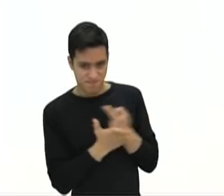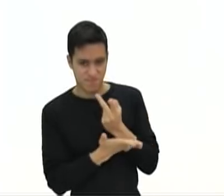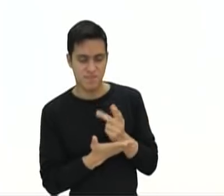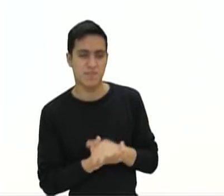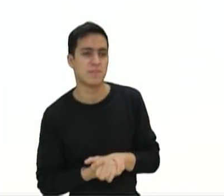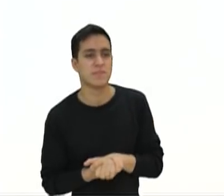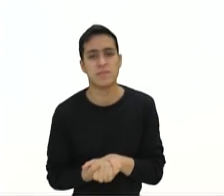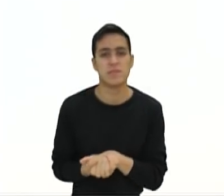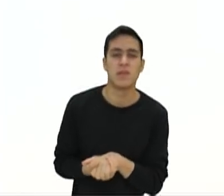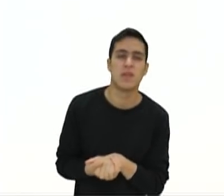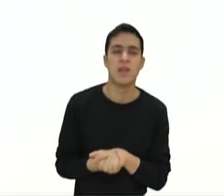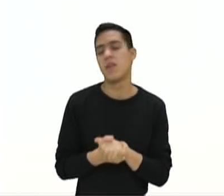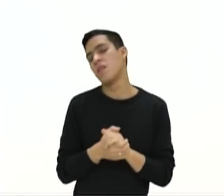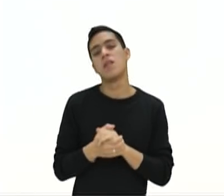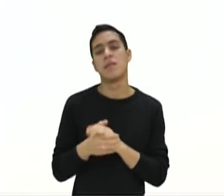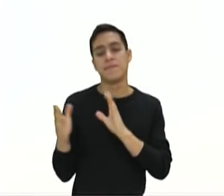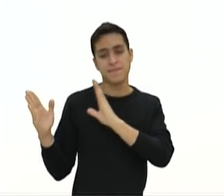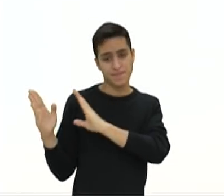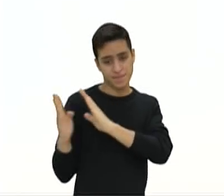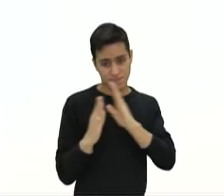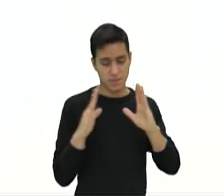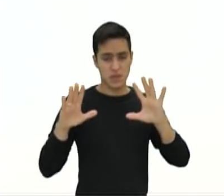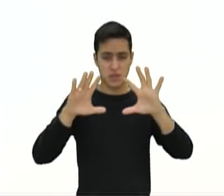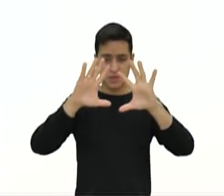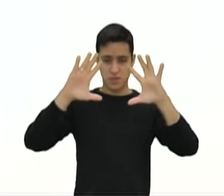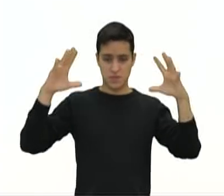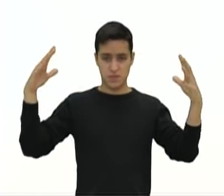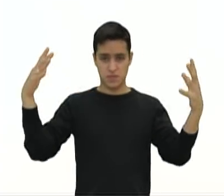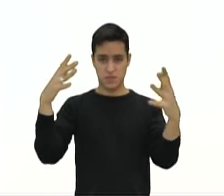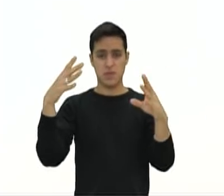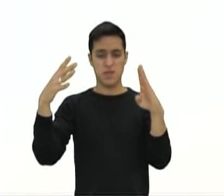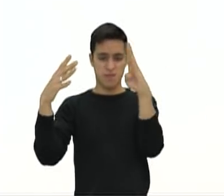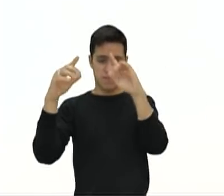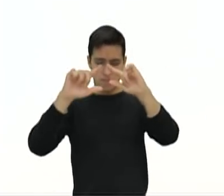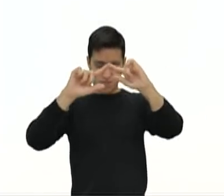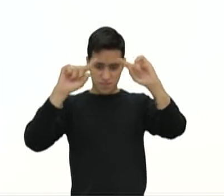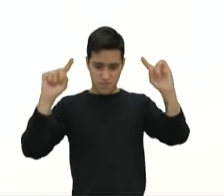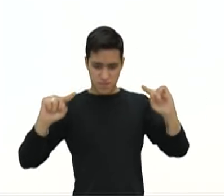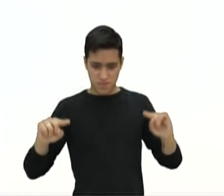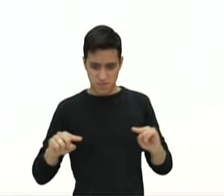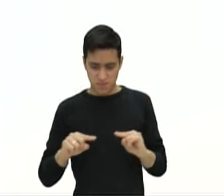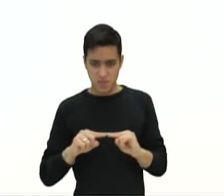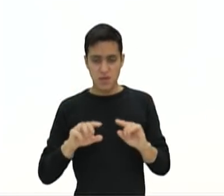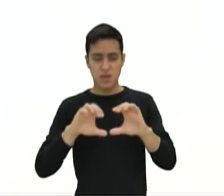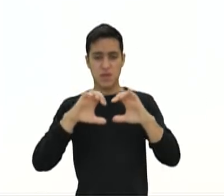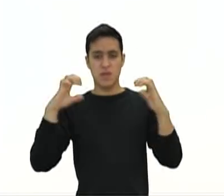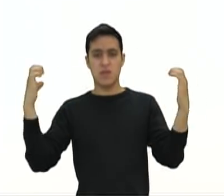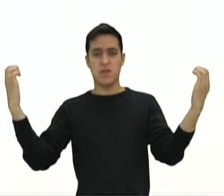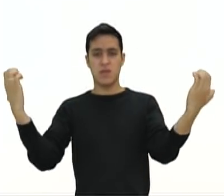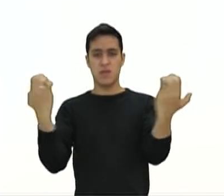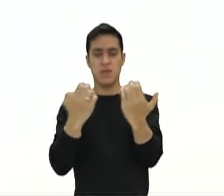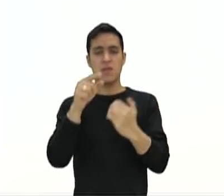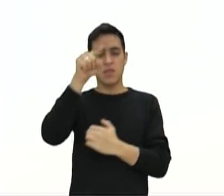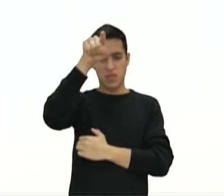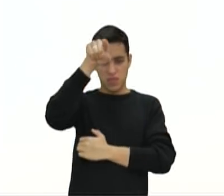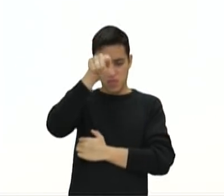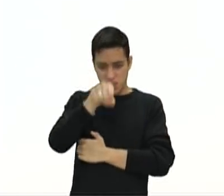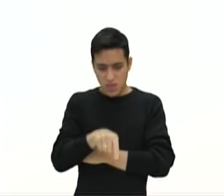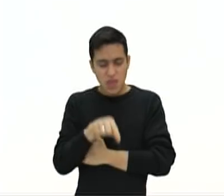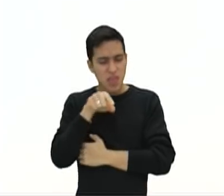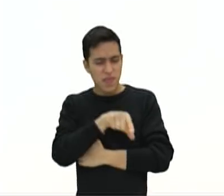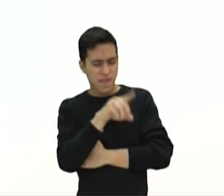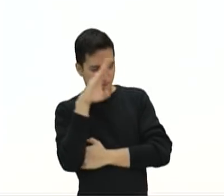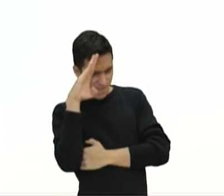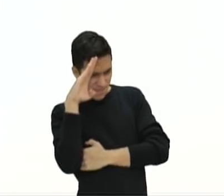A posição geográfica do Brasil entre o Equador e o Trópico de Capricórnio pode ser apontada como um dos